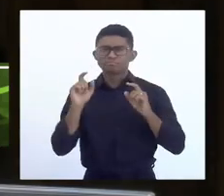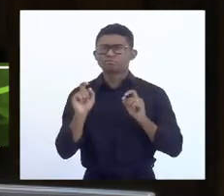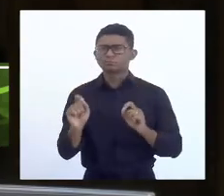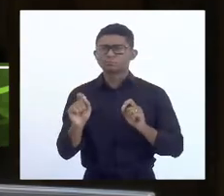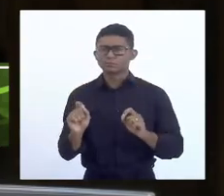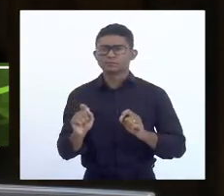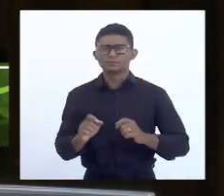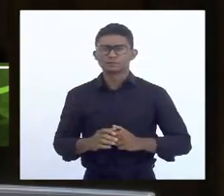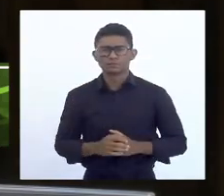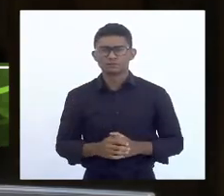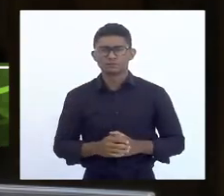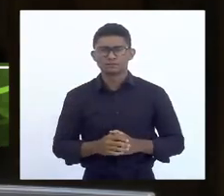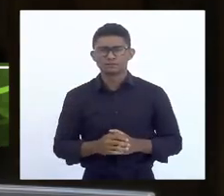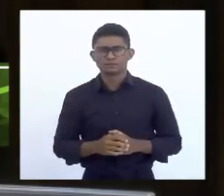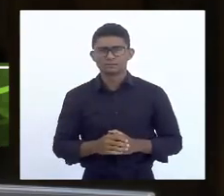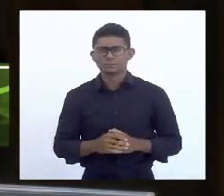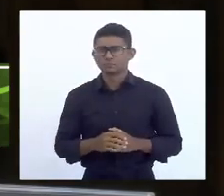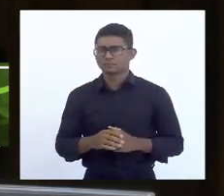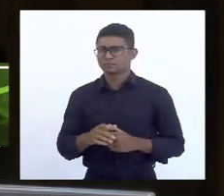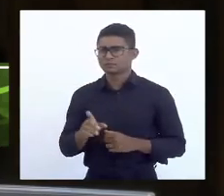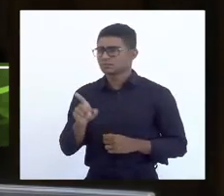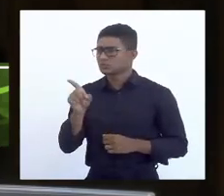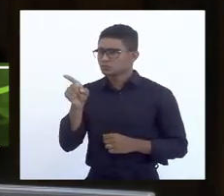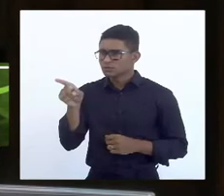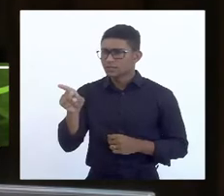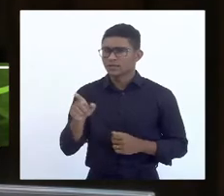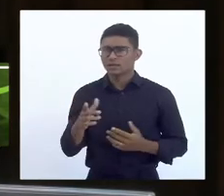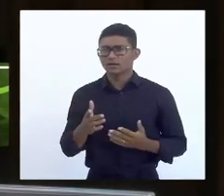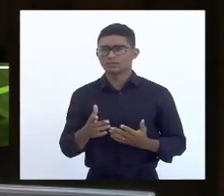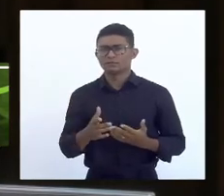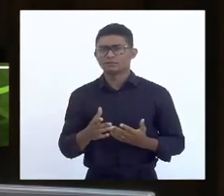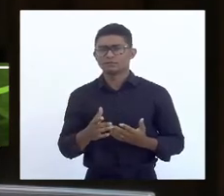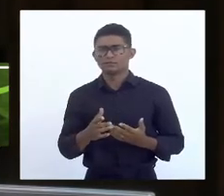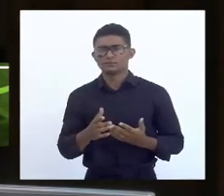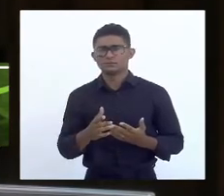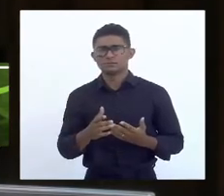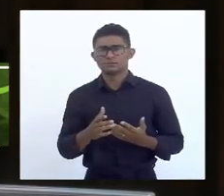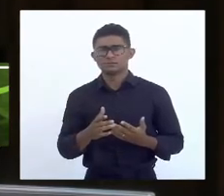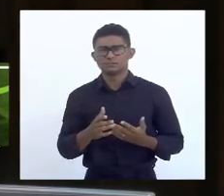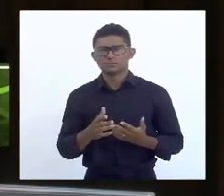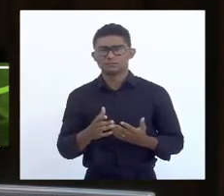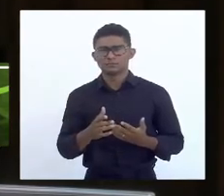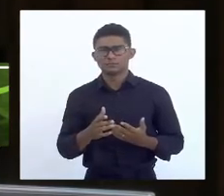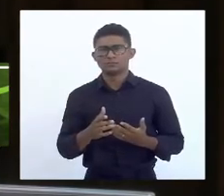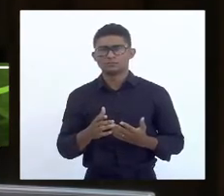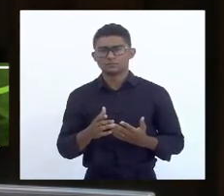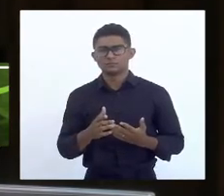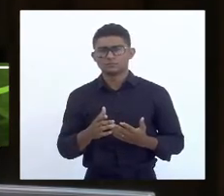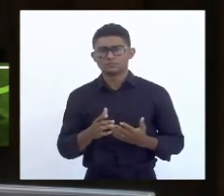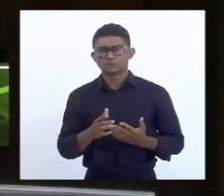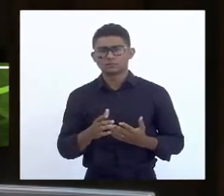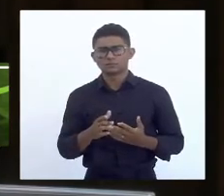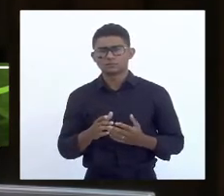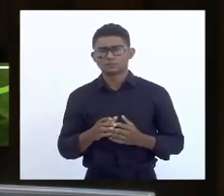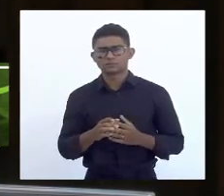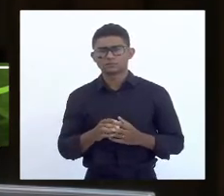que você, no quanto que você, né, por ter